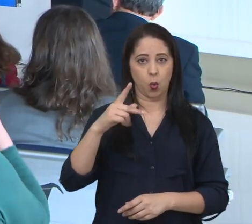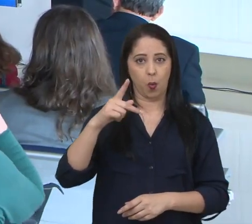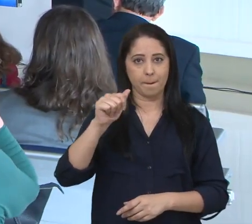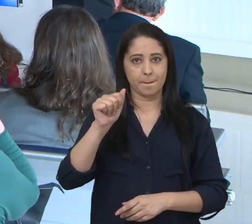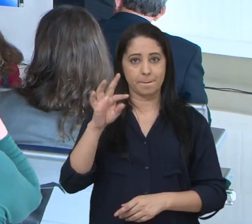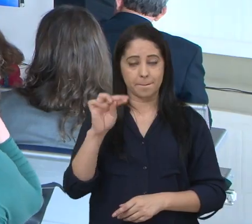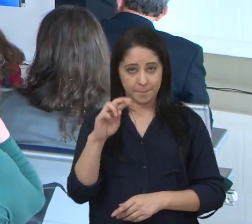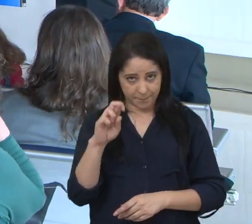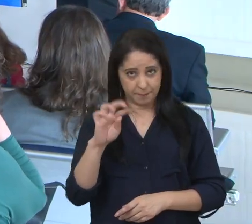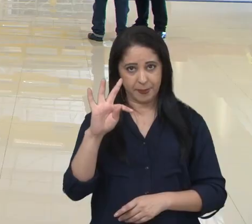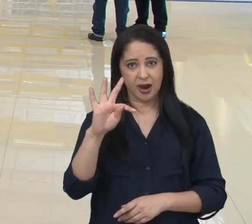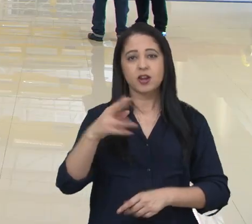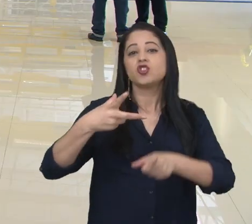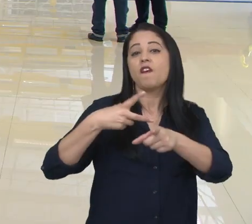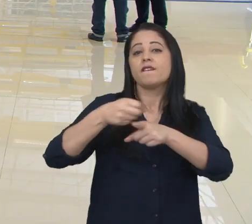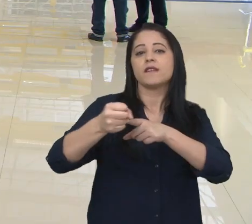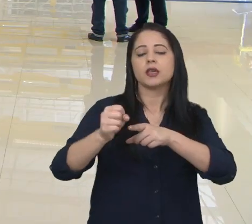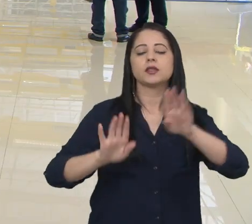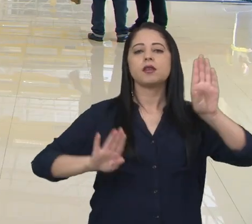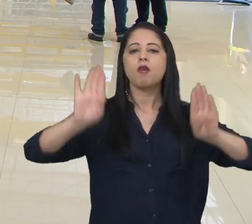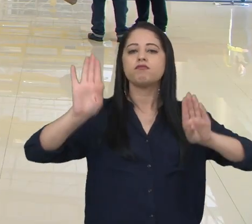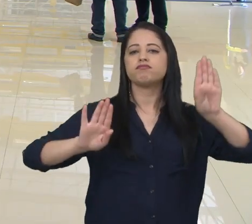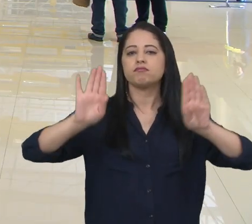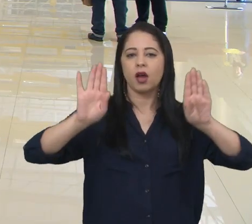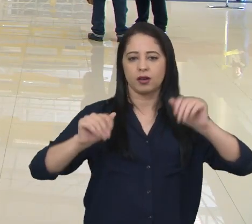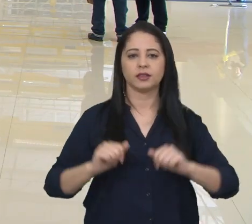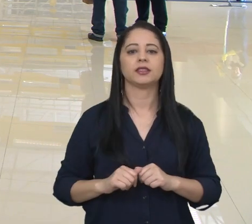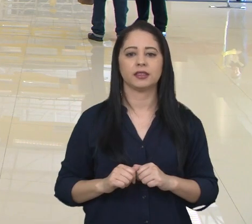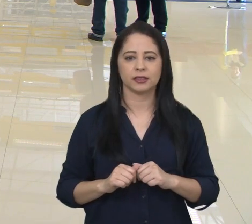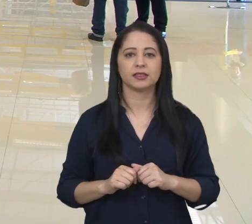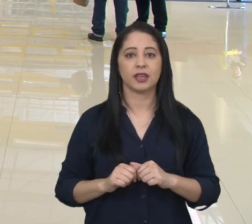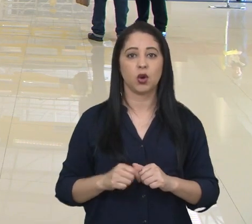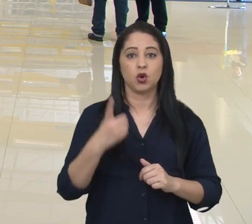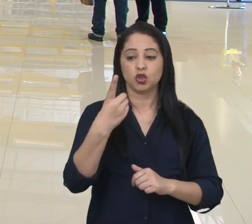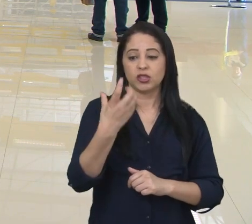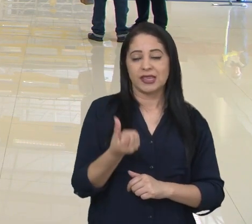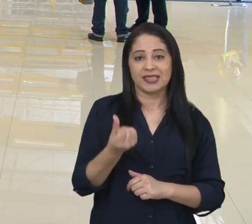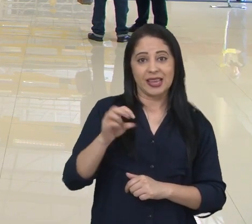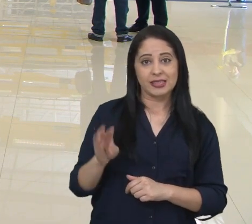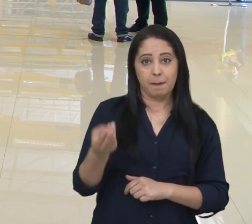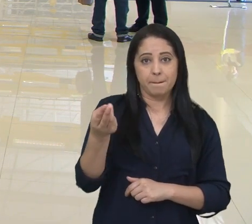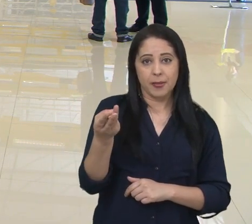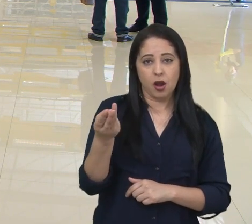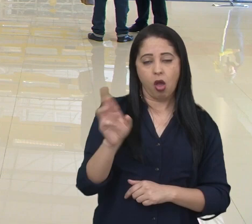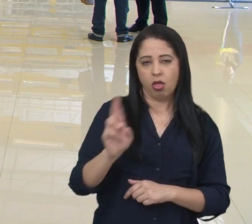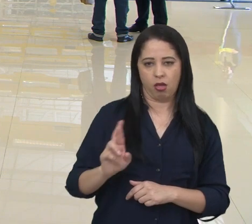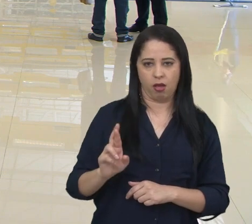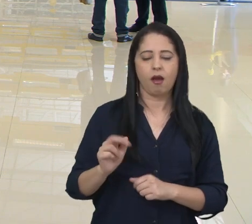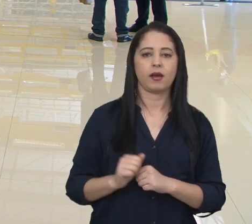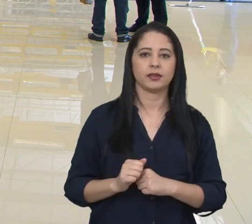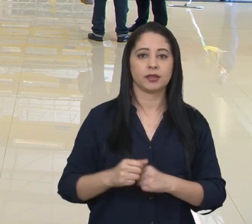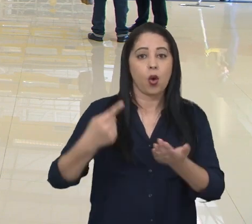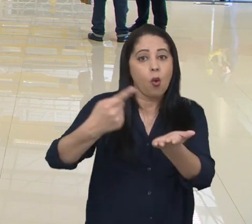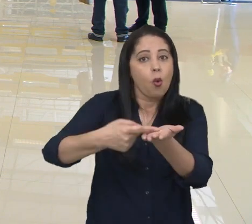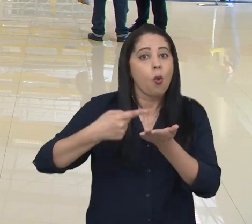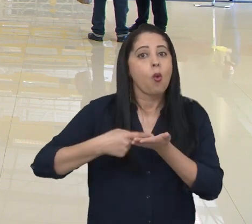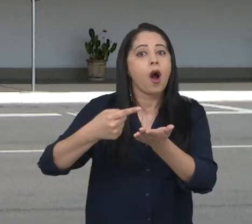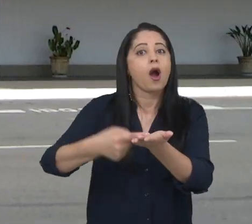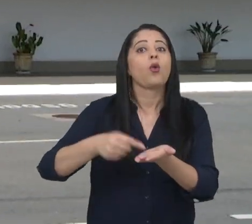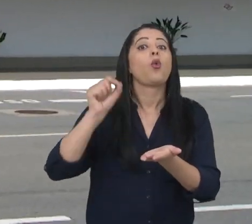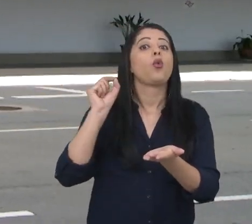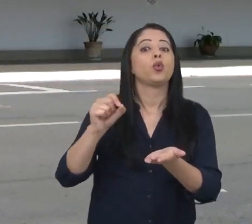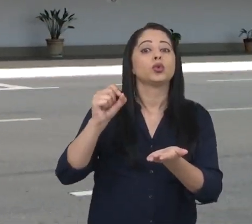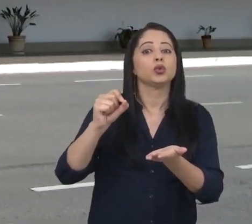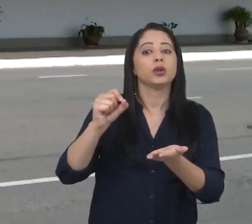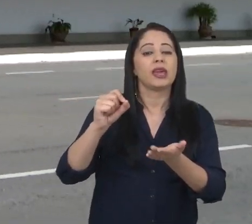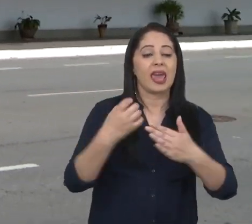Aeroparte venceu em fevereiro o leilão de concessão do aeroporto de São José dos Campos, arrematado em 16 milhões de reais.